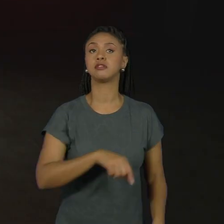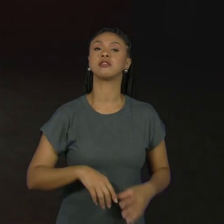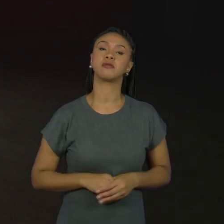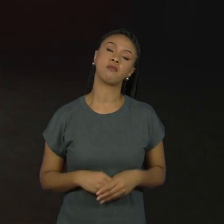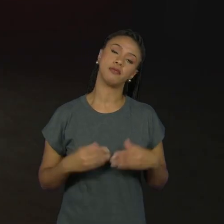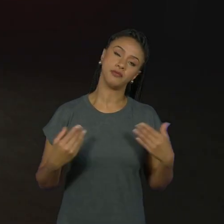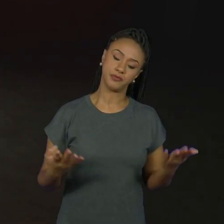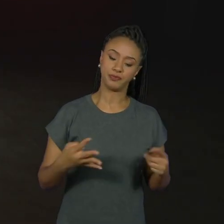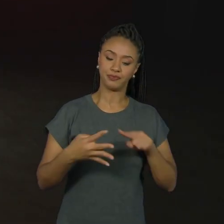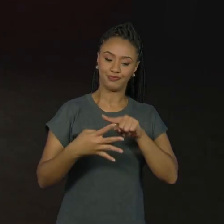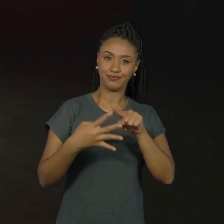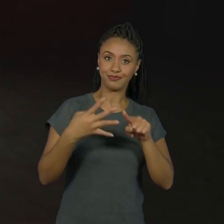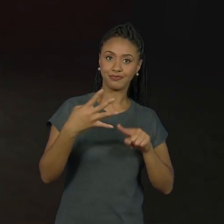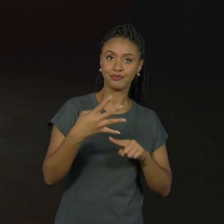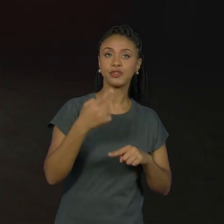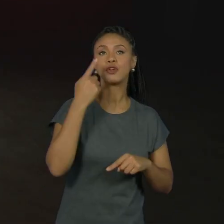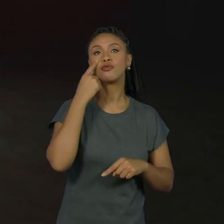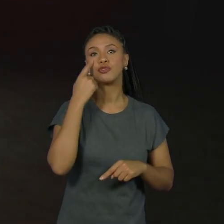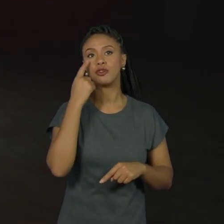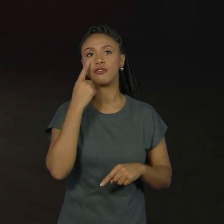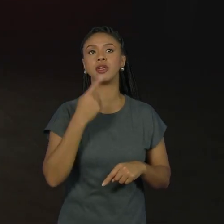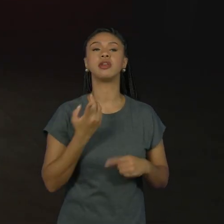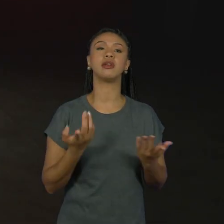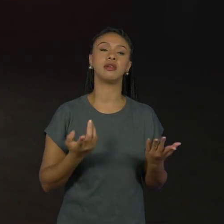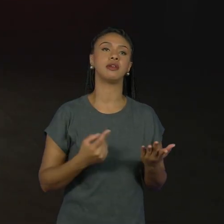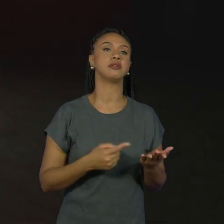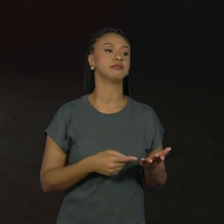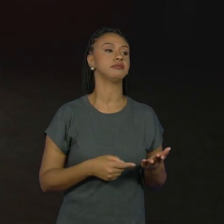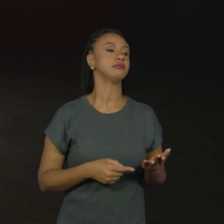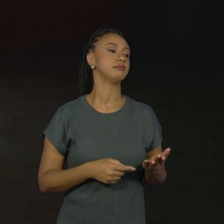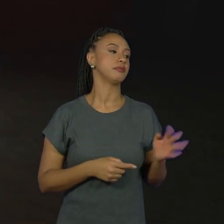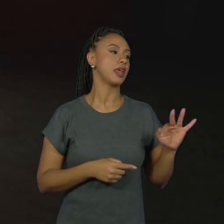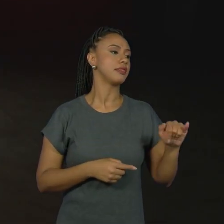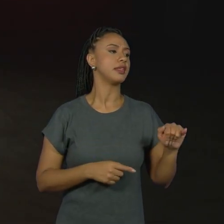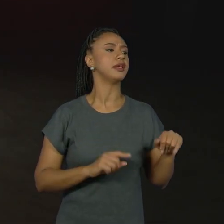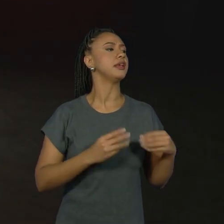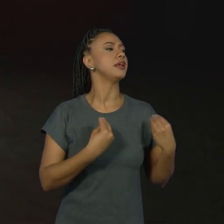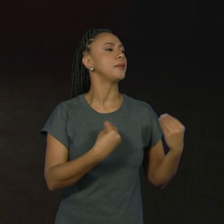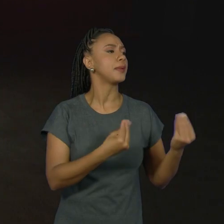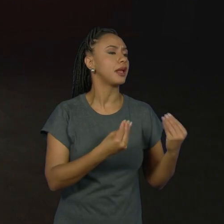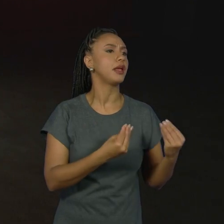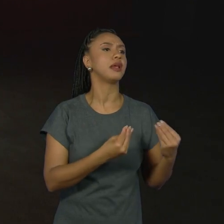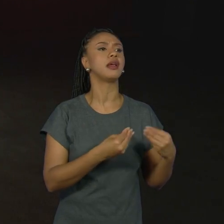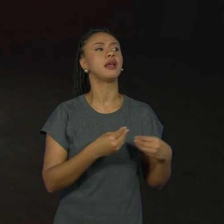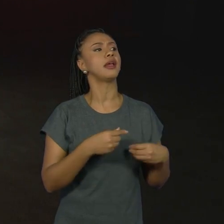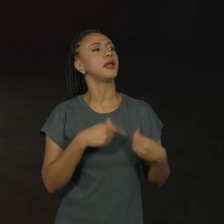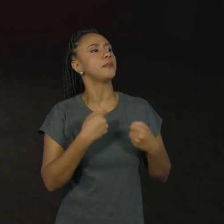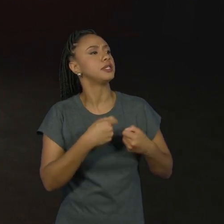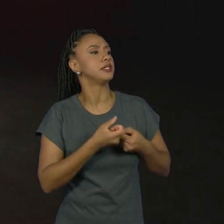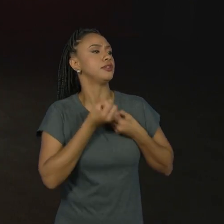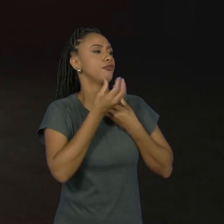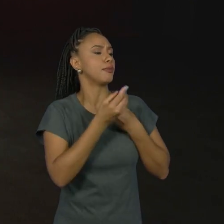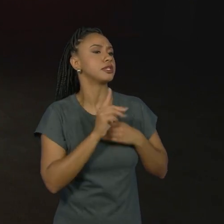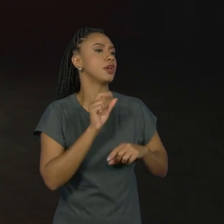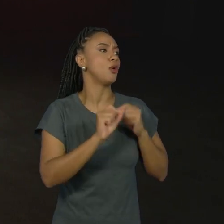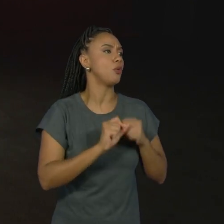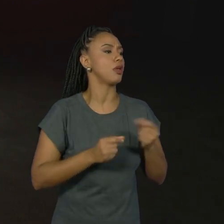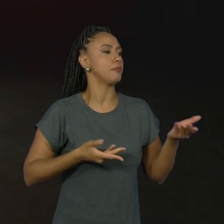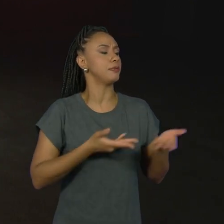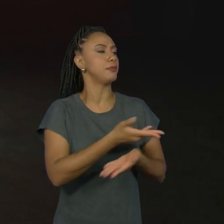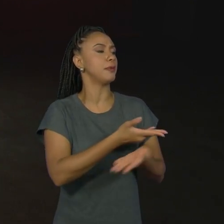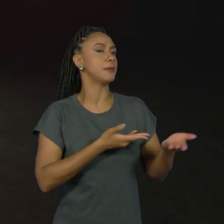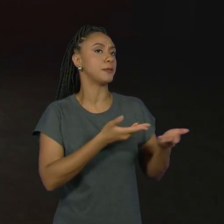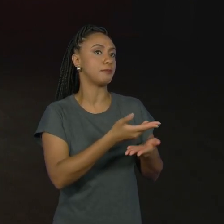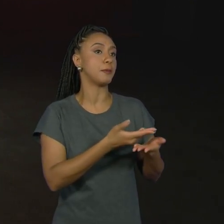você vai olhar qual é a função, né, da tecnologia da informação para isso, qual a informação necessária, as aplicações e a